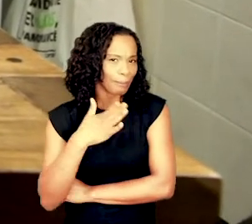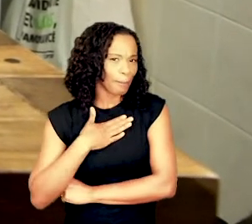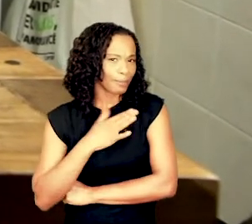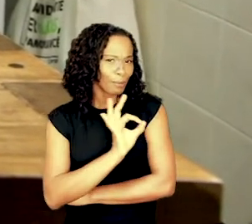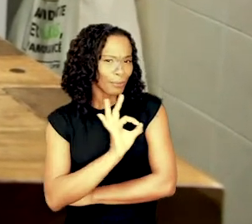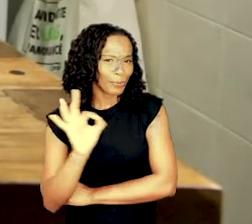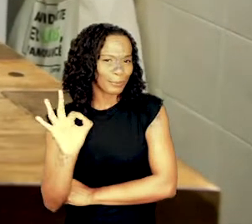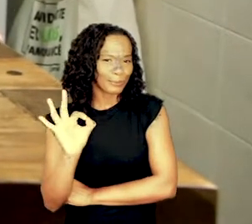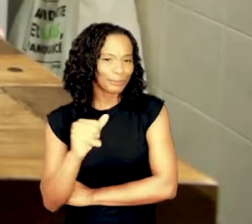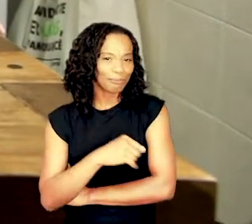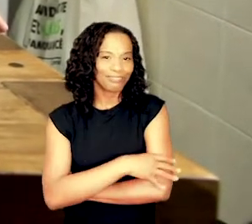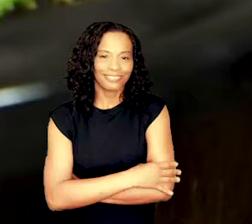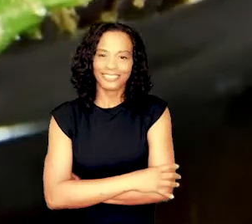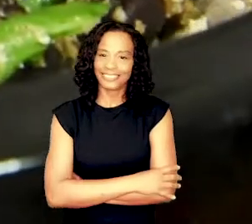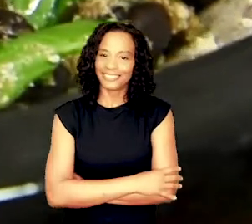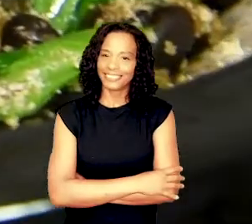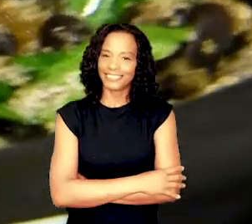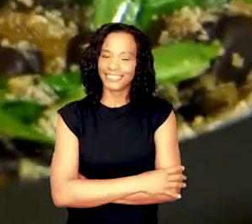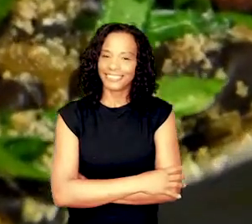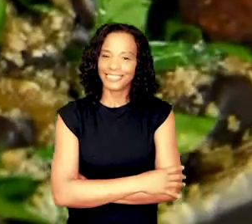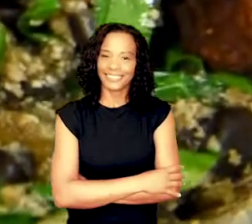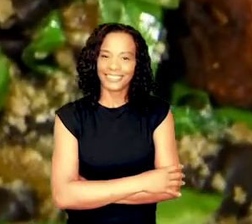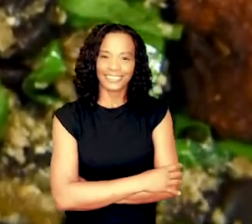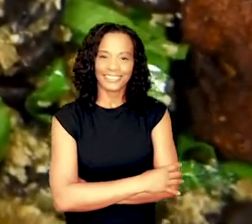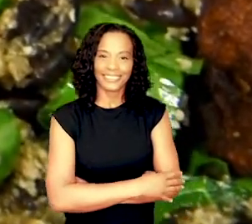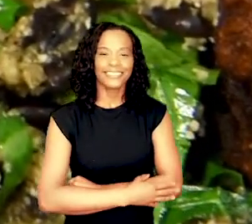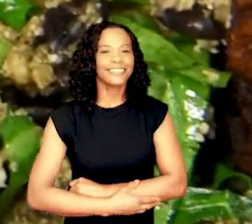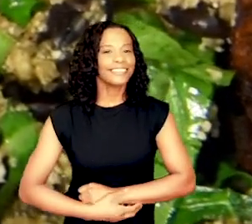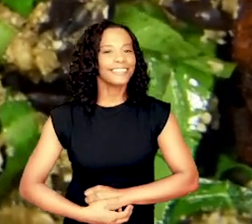Tá bom pra vocês? Porque pra mim tá ótimo.